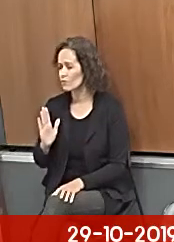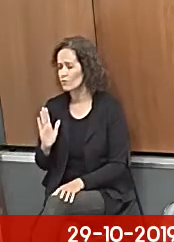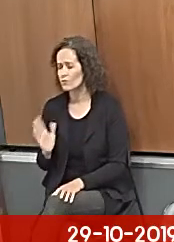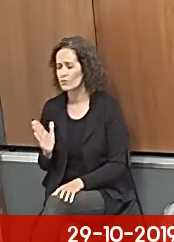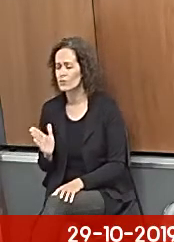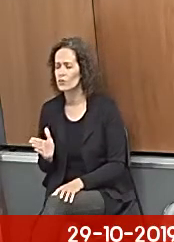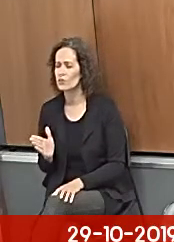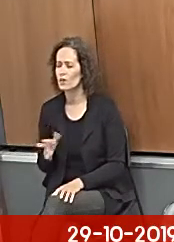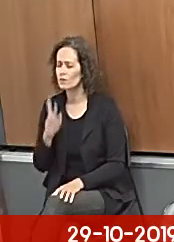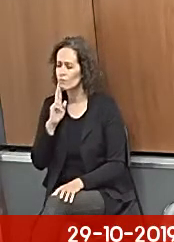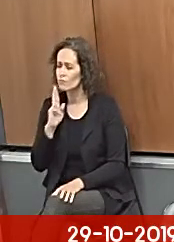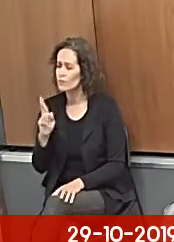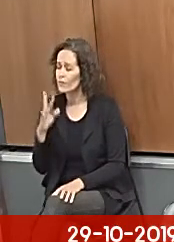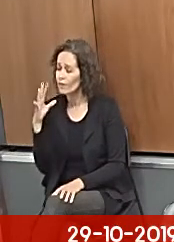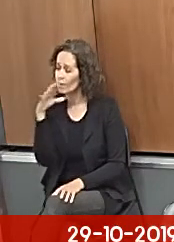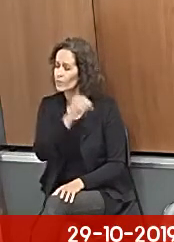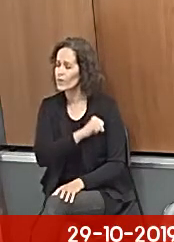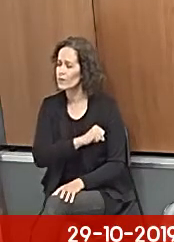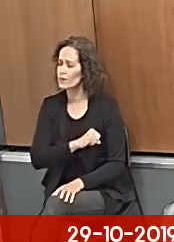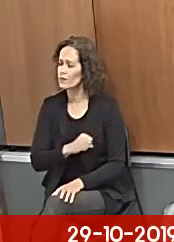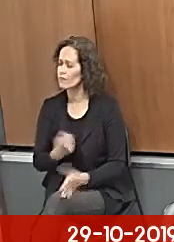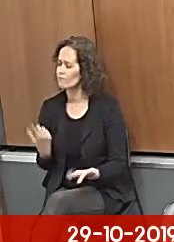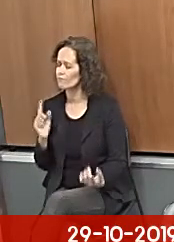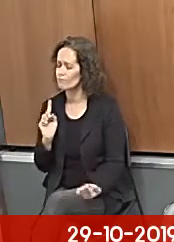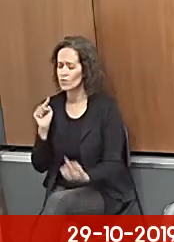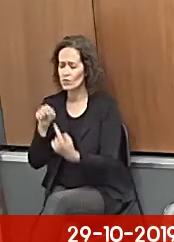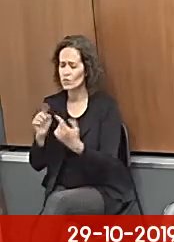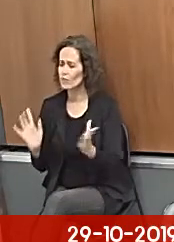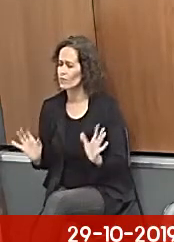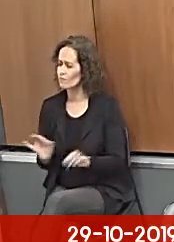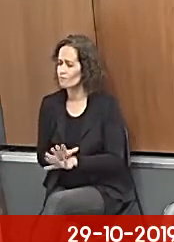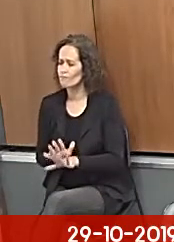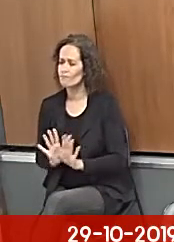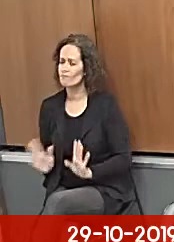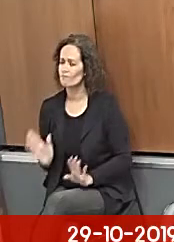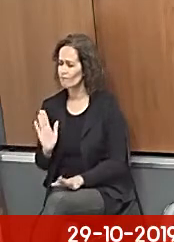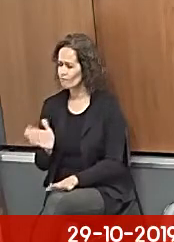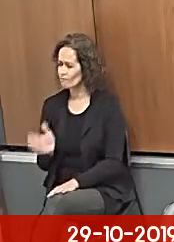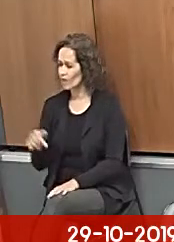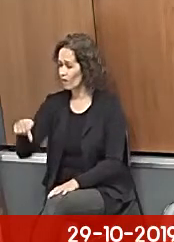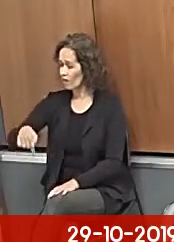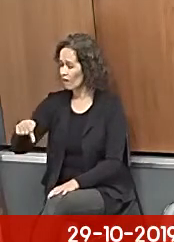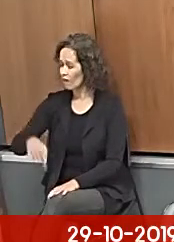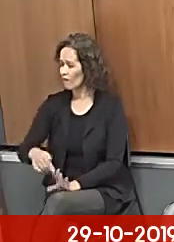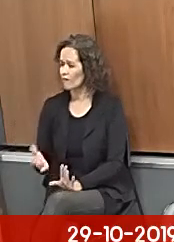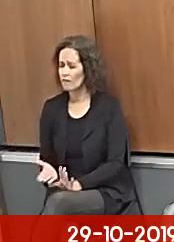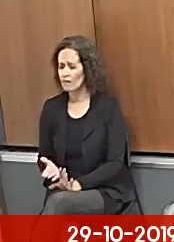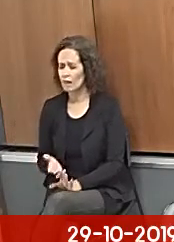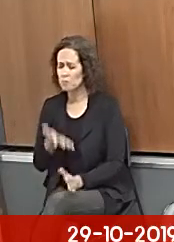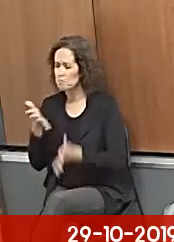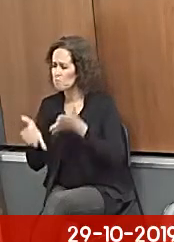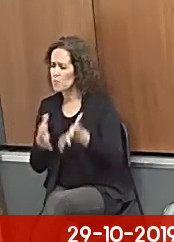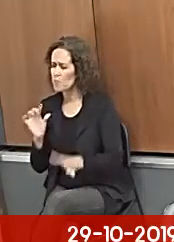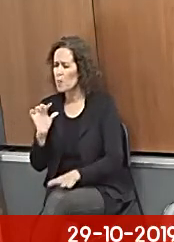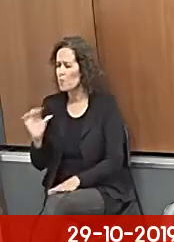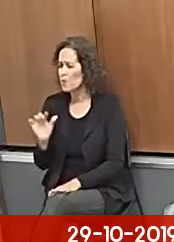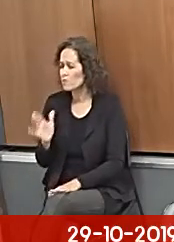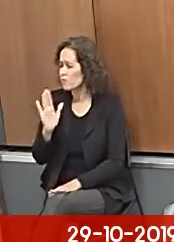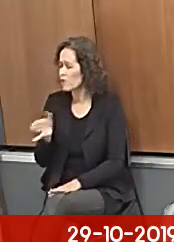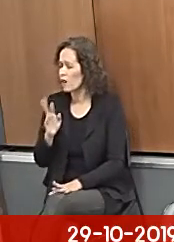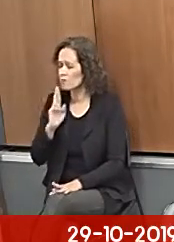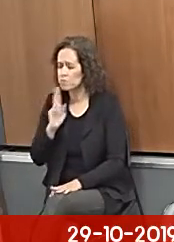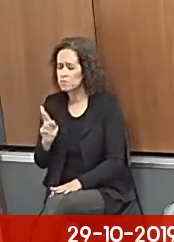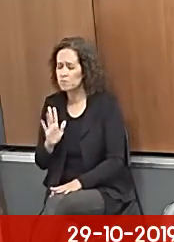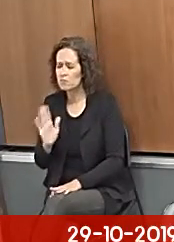soluções rápidas, práticas e eficientes. Né? Em pequenas falas aqui, tiveram soluções rápidas, práticas e